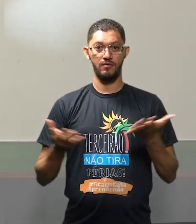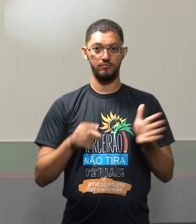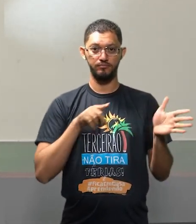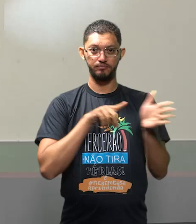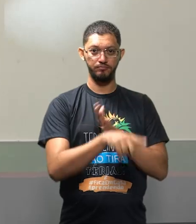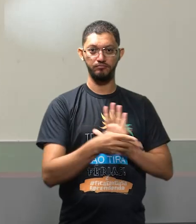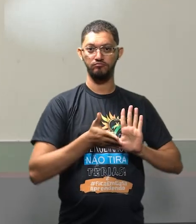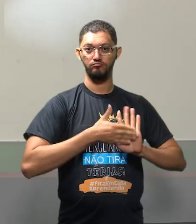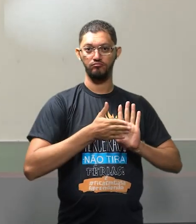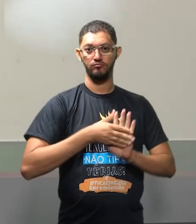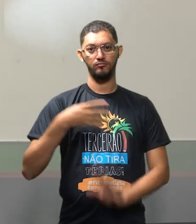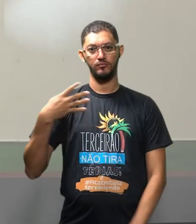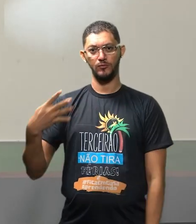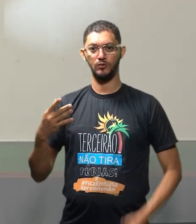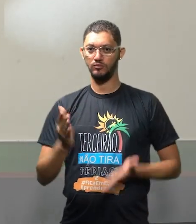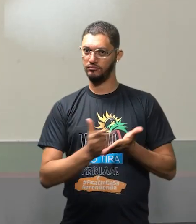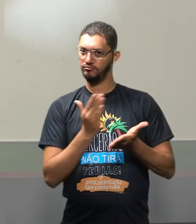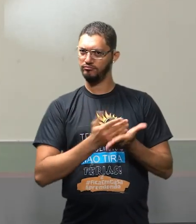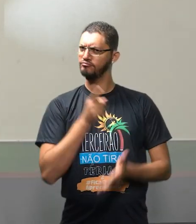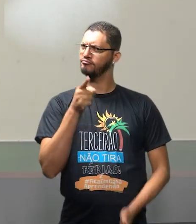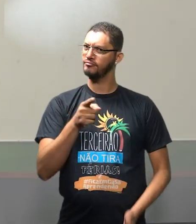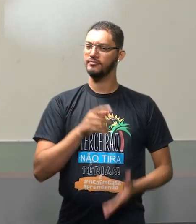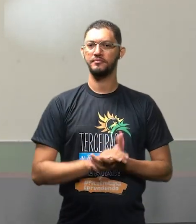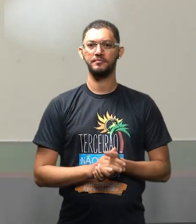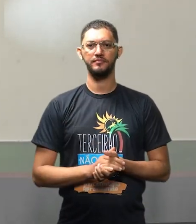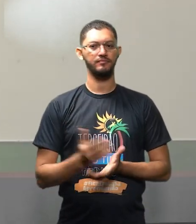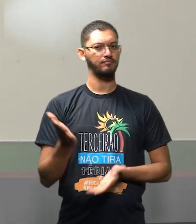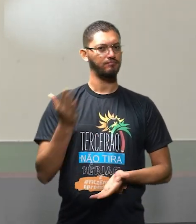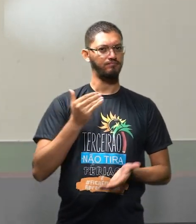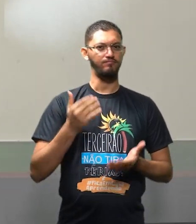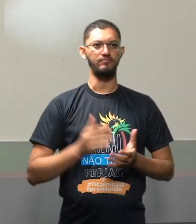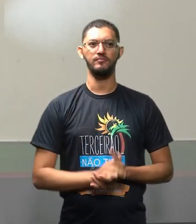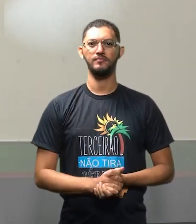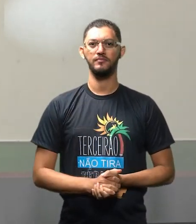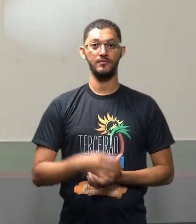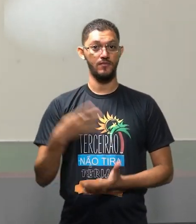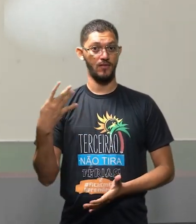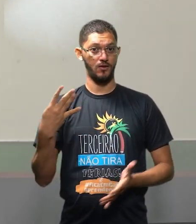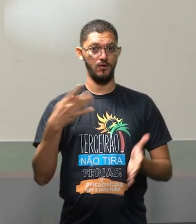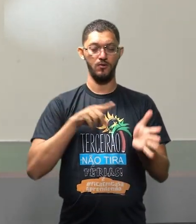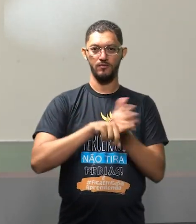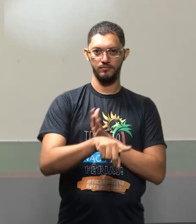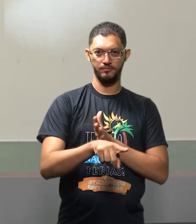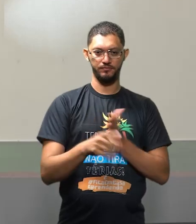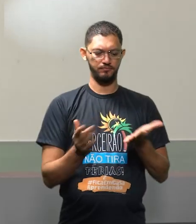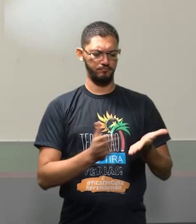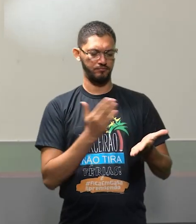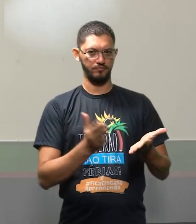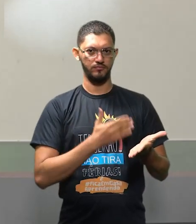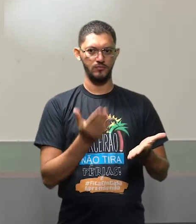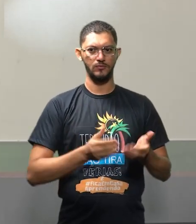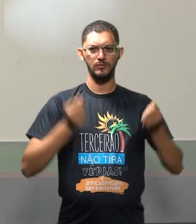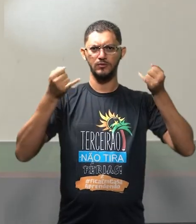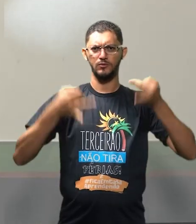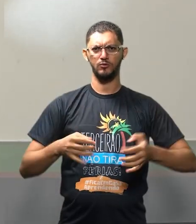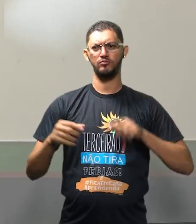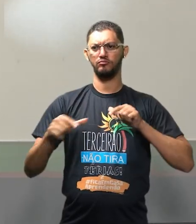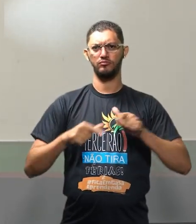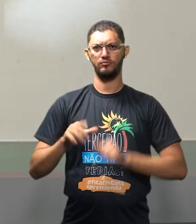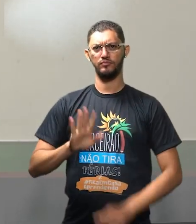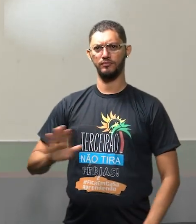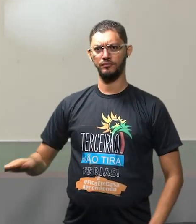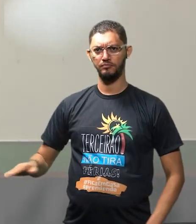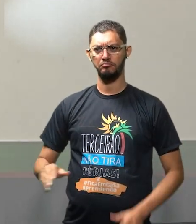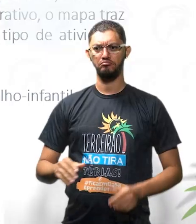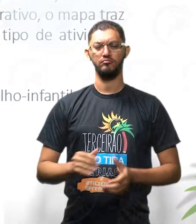questão proposta 4 do seu material aí. Então acompanhe comigo. A quarta questão do material versa sobre o trabalho infantil